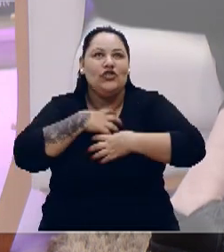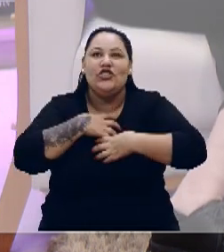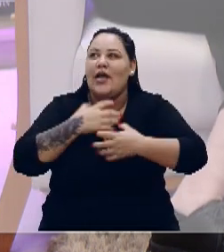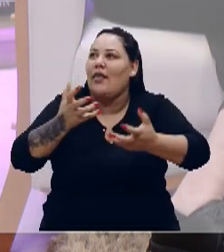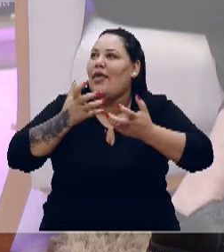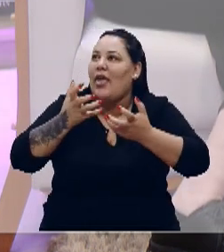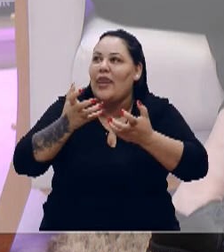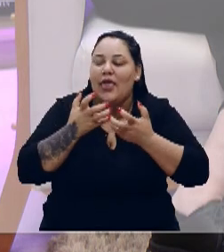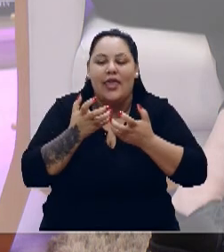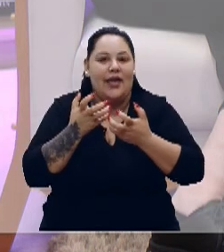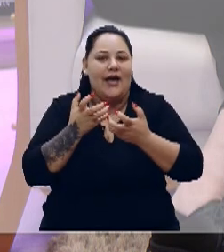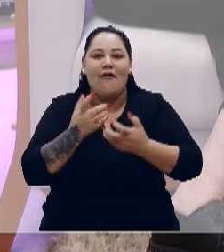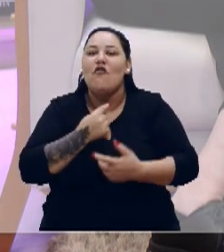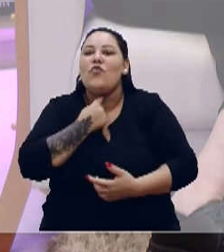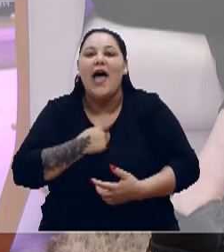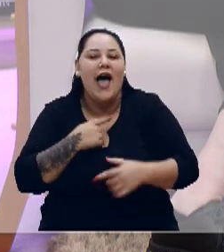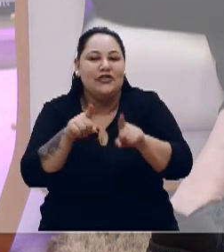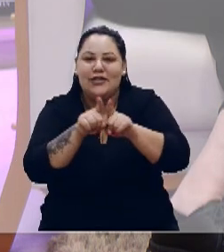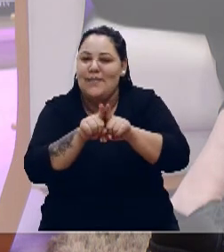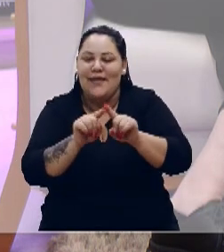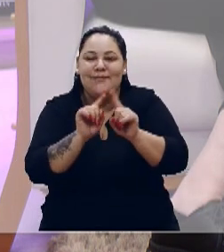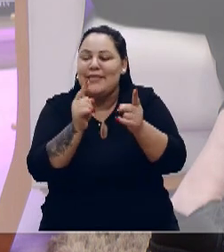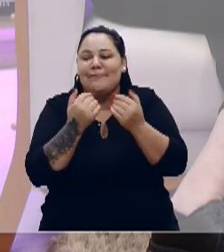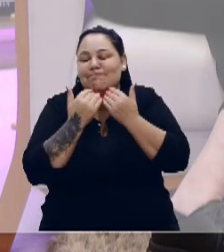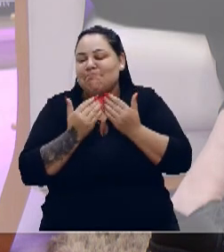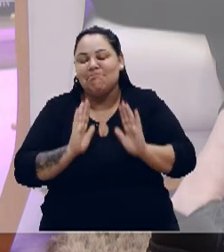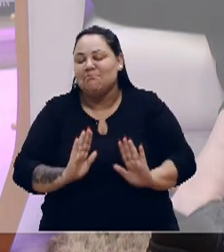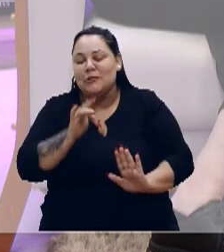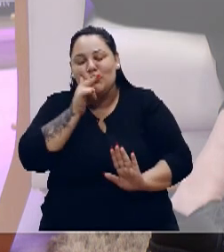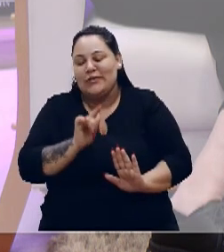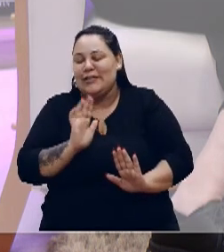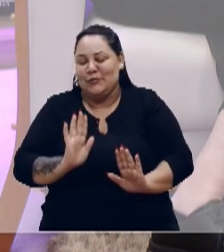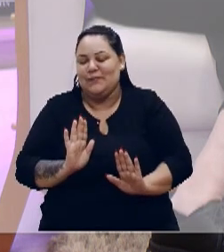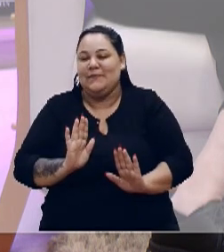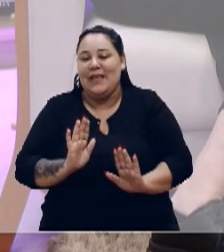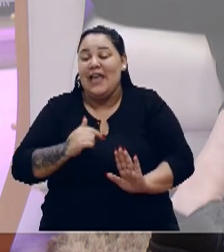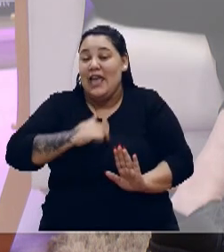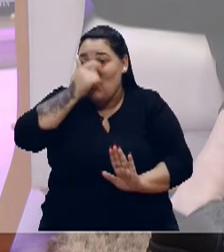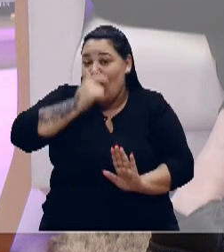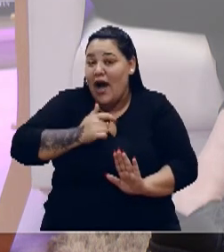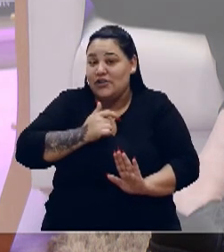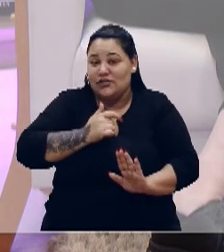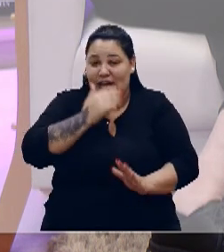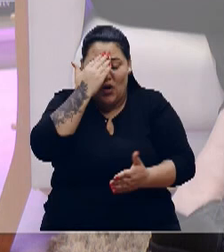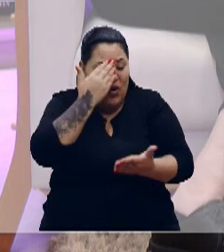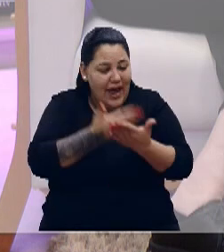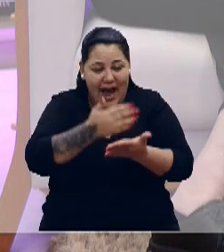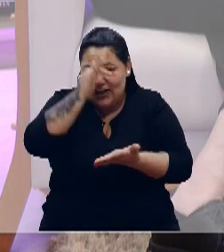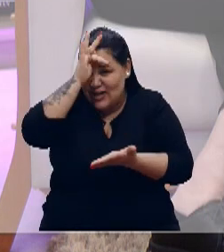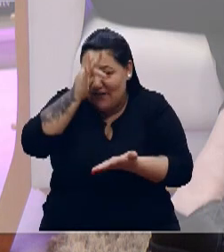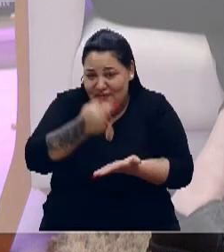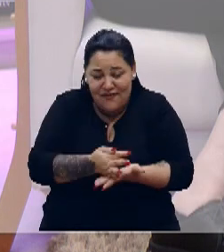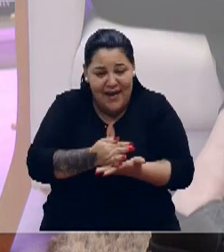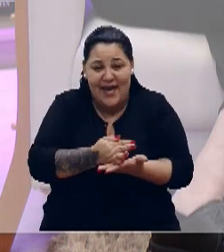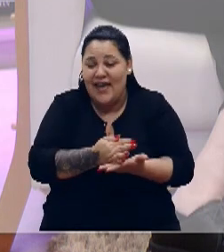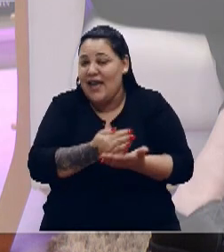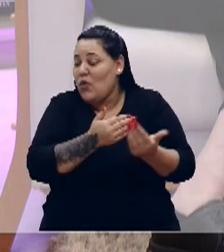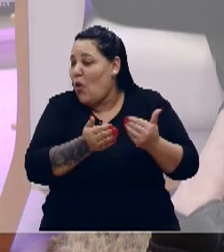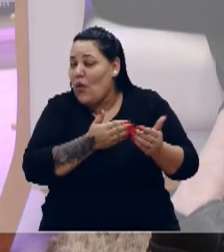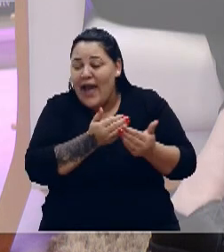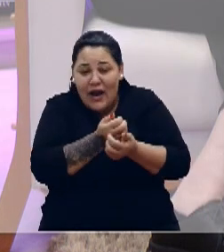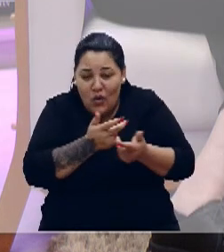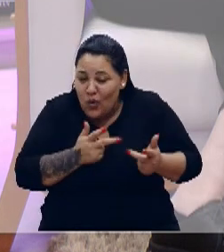elas aqui. Mas eu acho que é isso, assim, a ancoragem na fé, seja ela qual for, né? Não